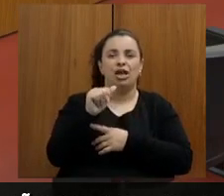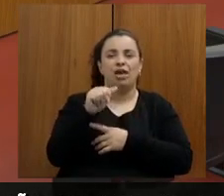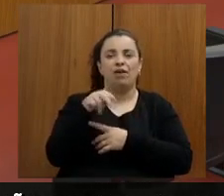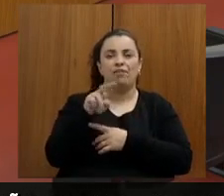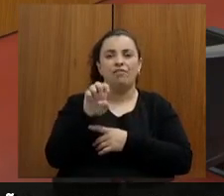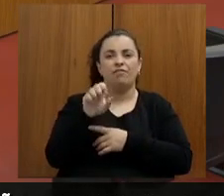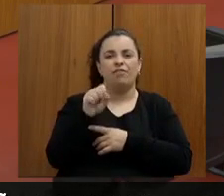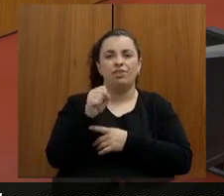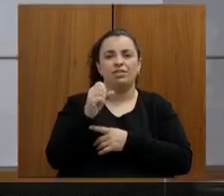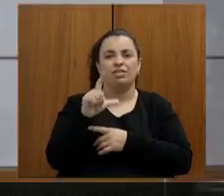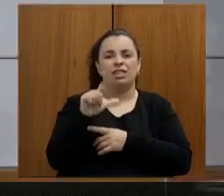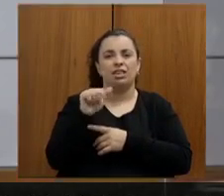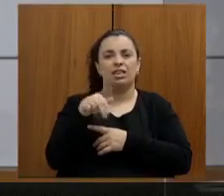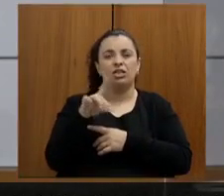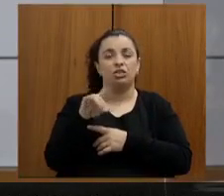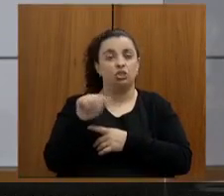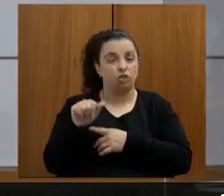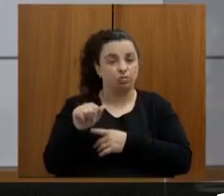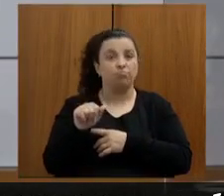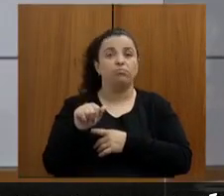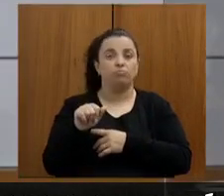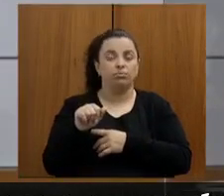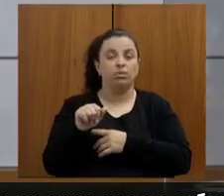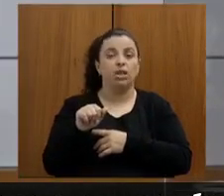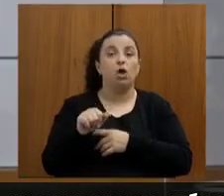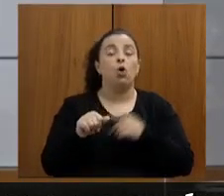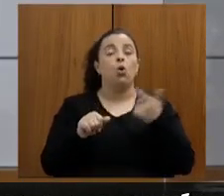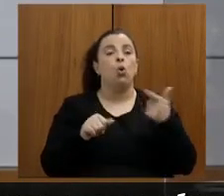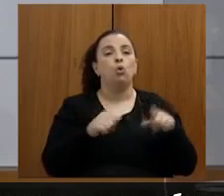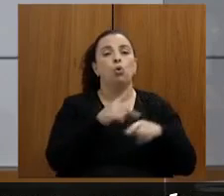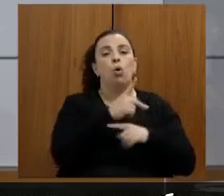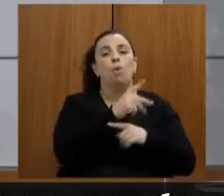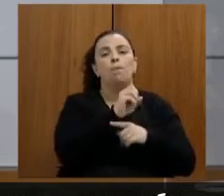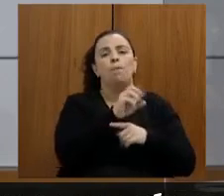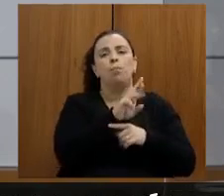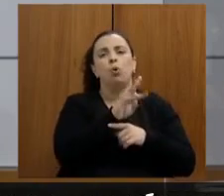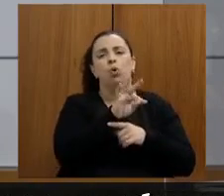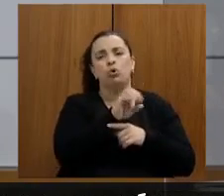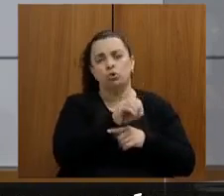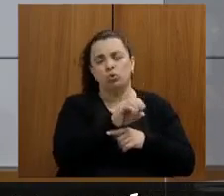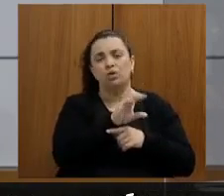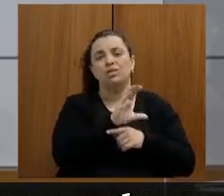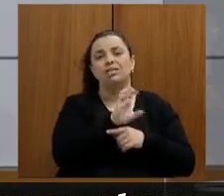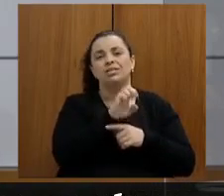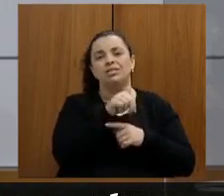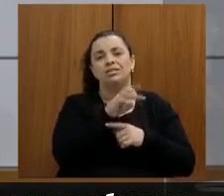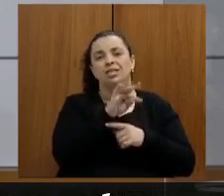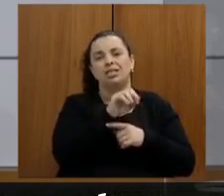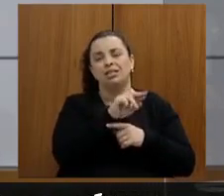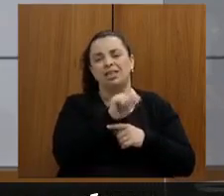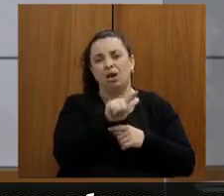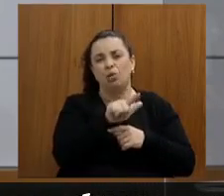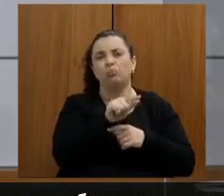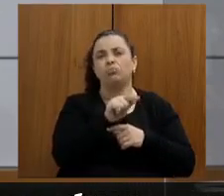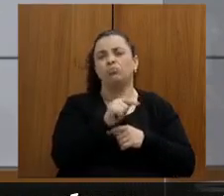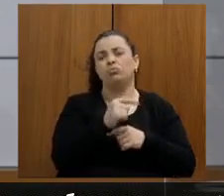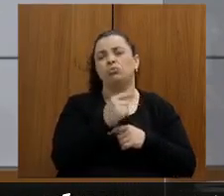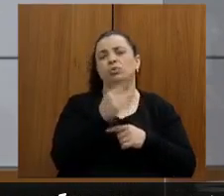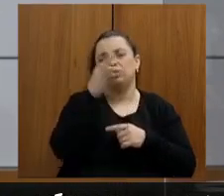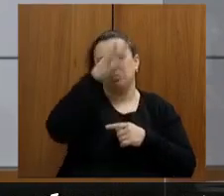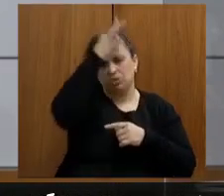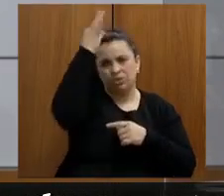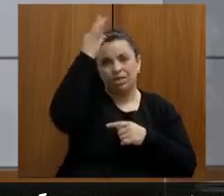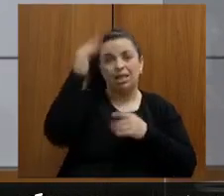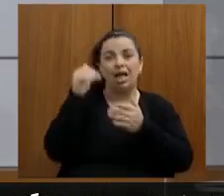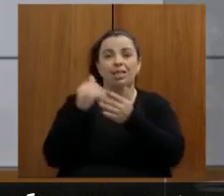Triângulo Porto Central em Presidente Kennedy no sul do Espírito Santo até Sete Lagoas